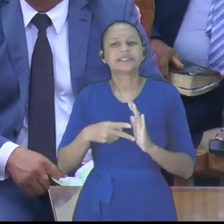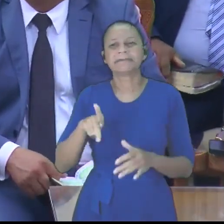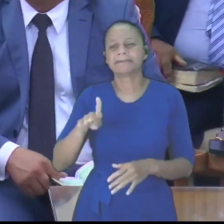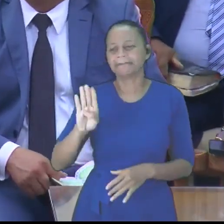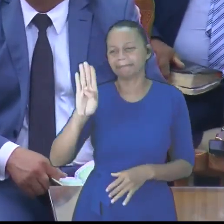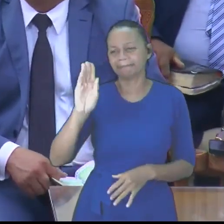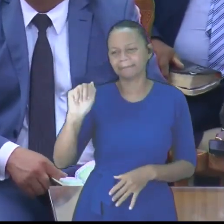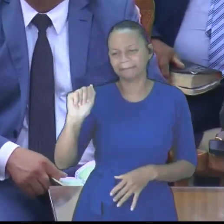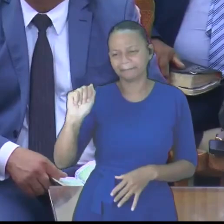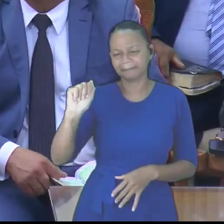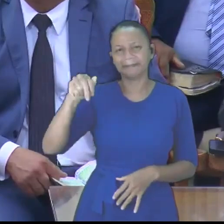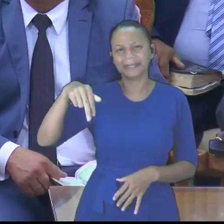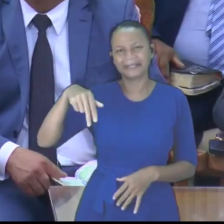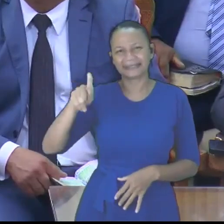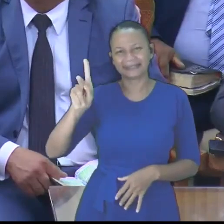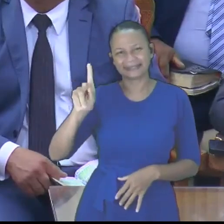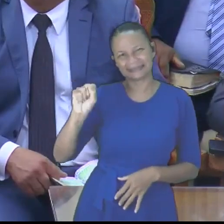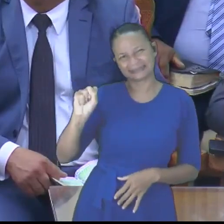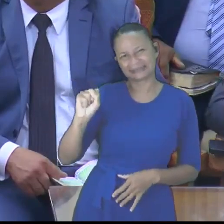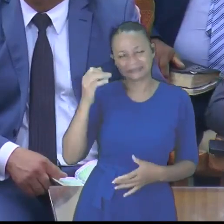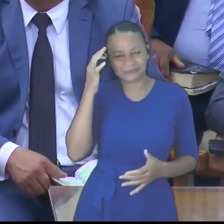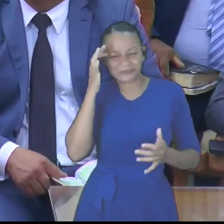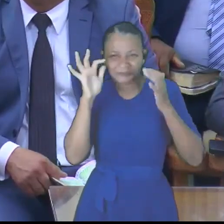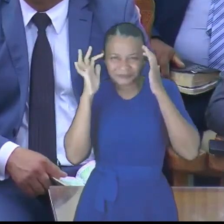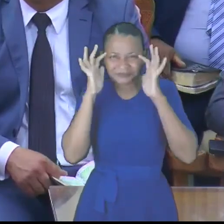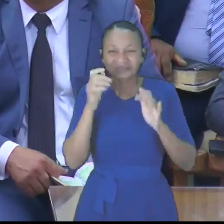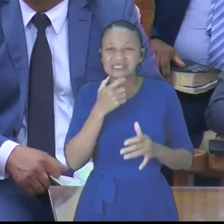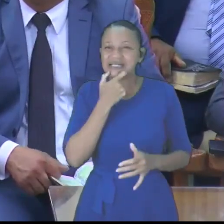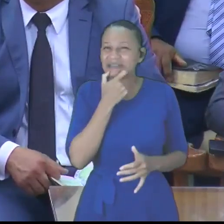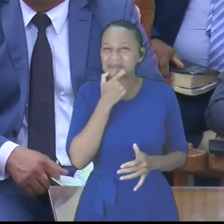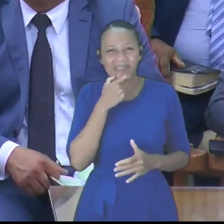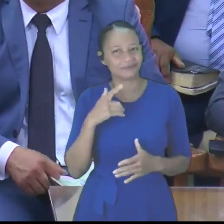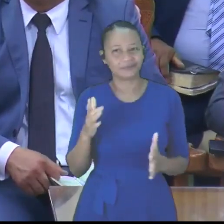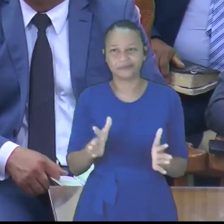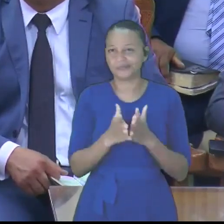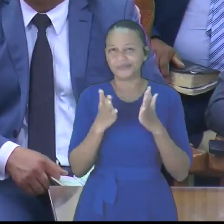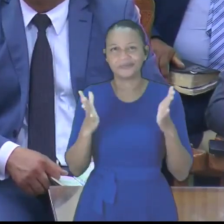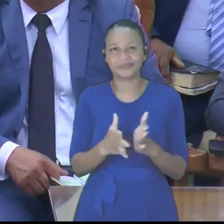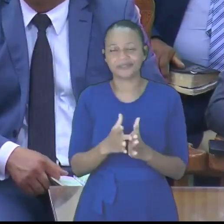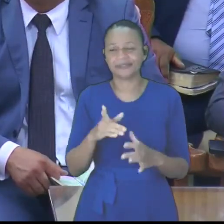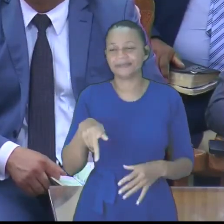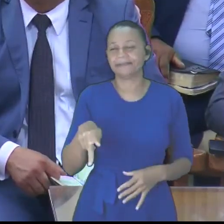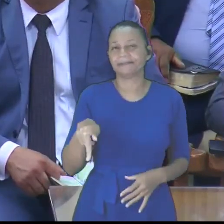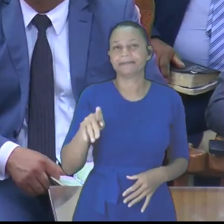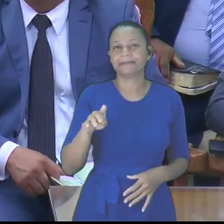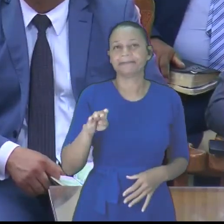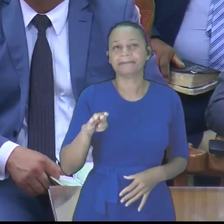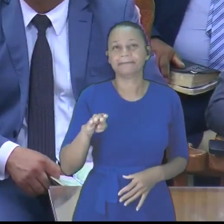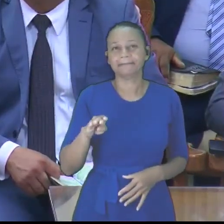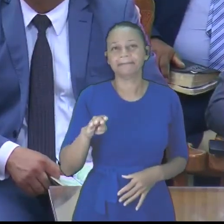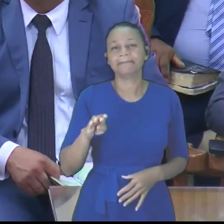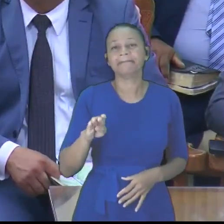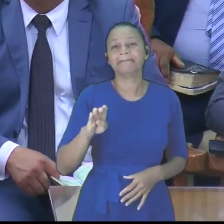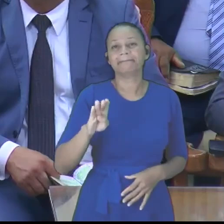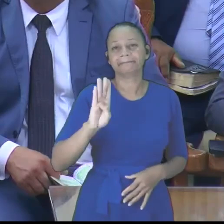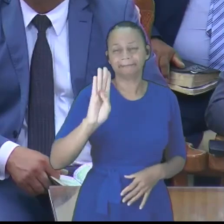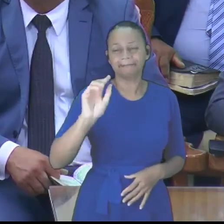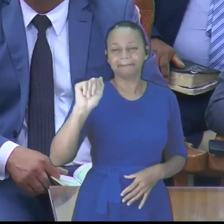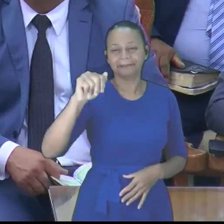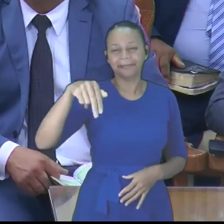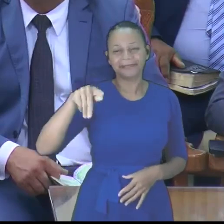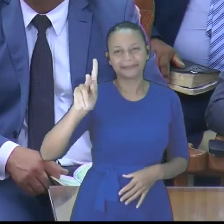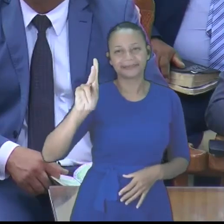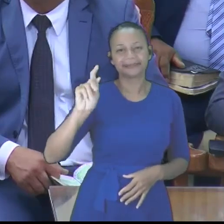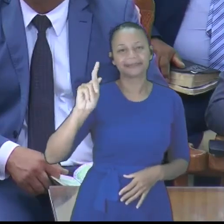Eu acho que eu estou pronunciando mais ou menos certo, porque o meu inglês é paupérrimo. É bunkeres, né? Escreve-se bunkeres, mas